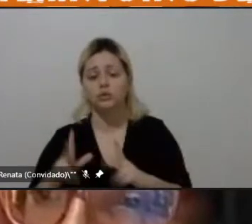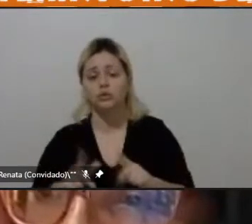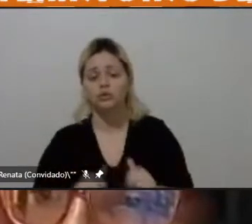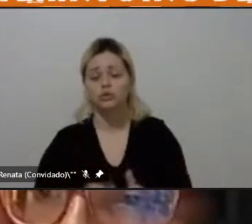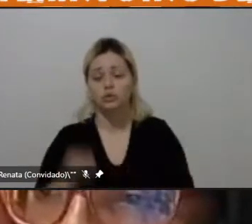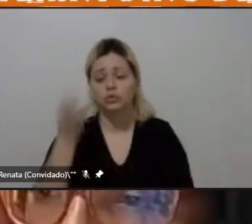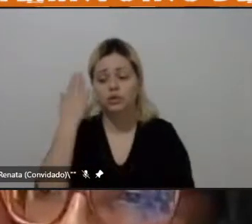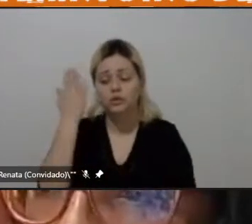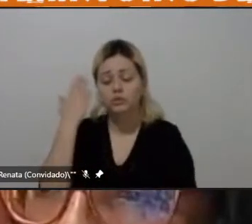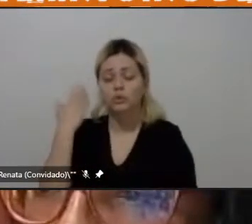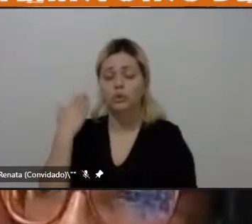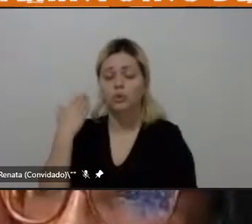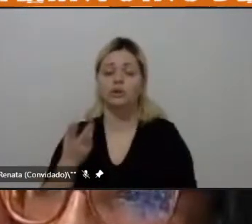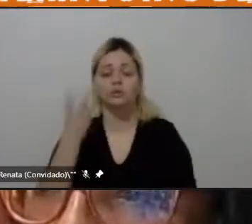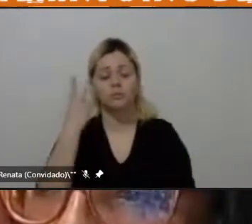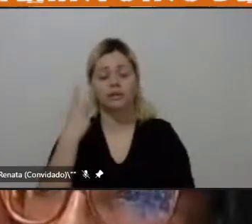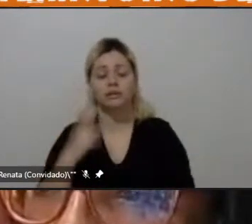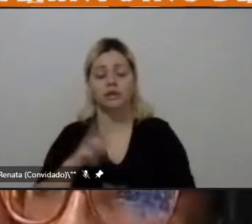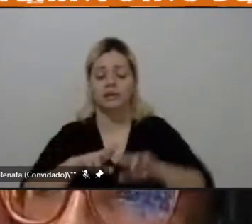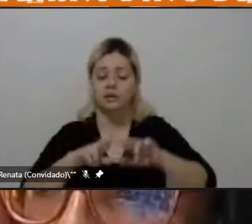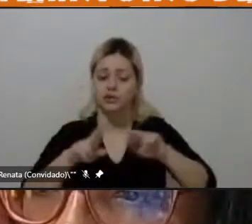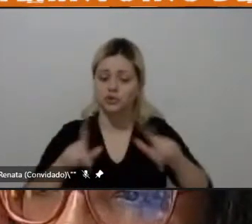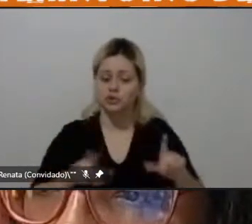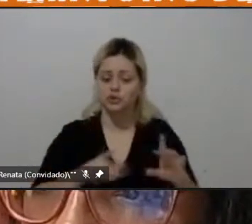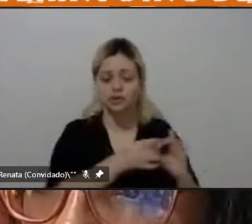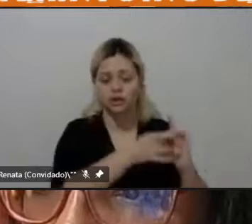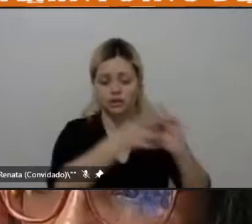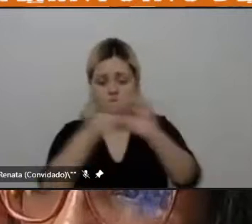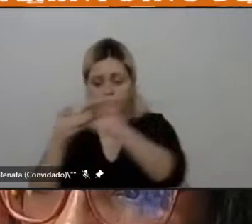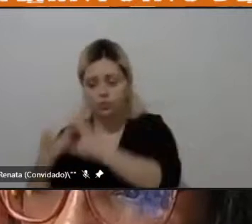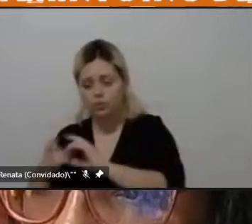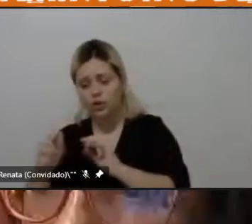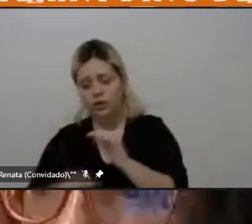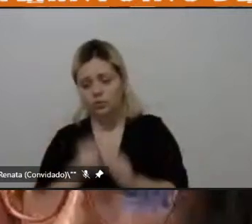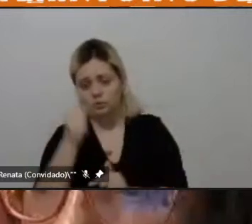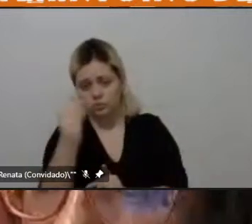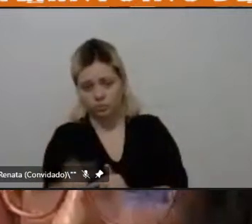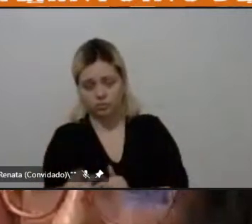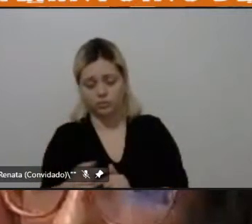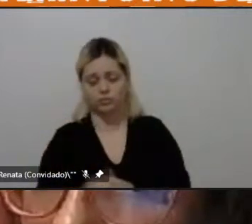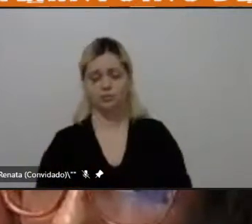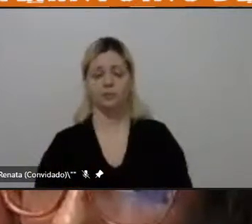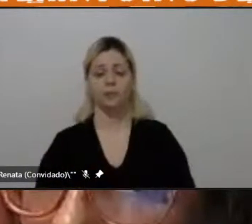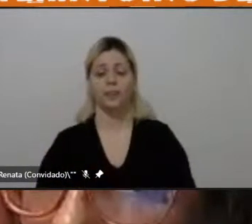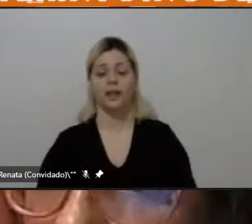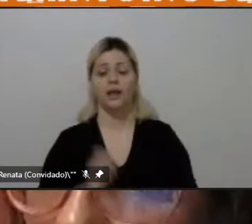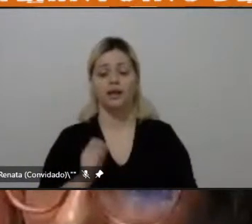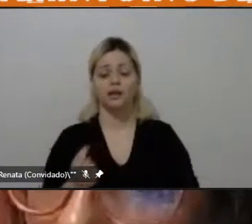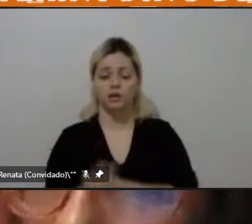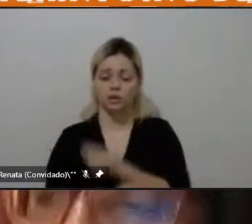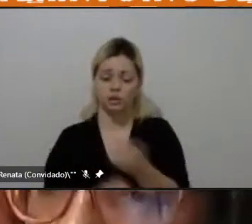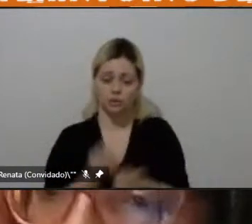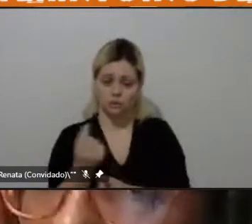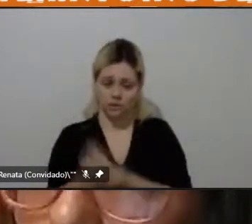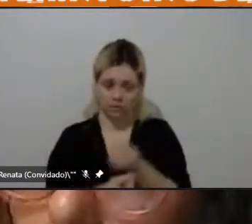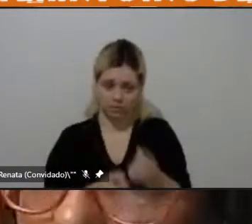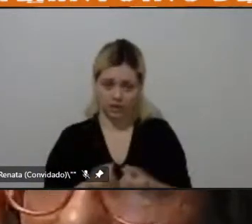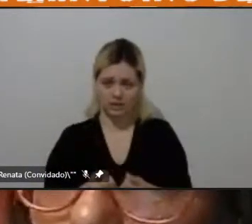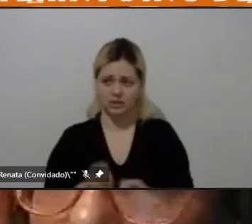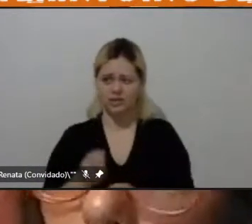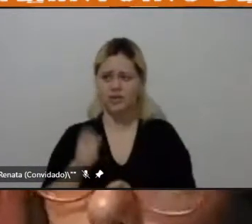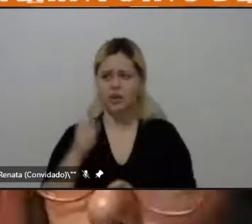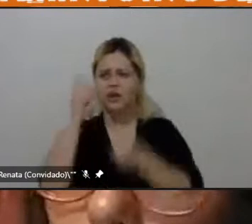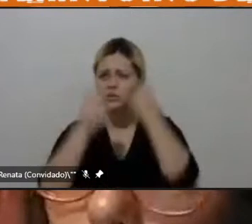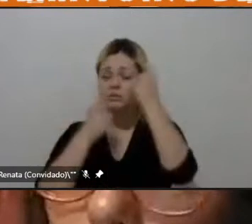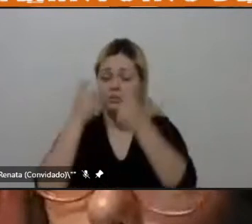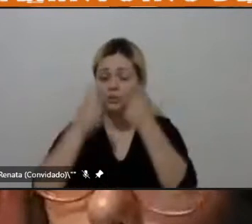e suas diferentes correntes posteriores, que o capitalismo se preocupava em